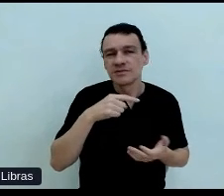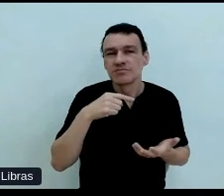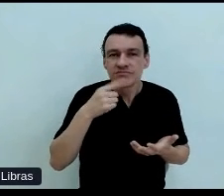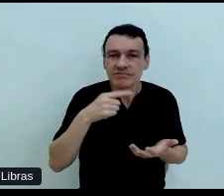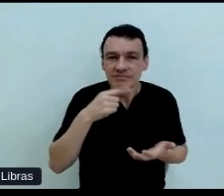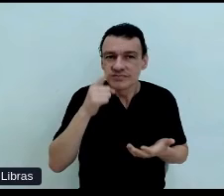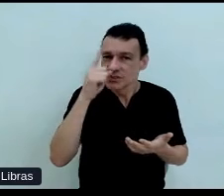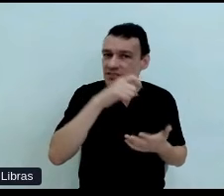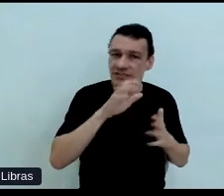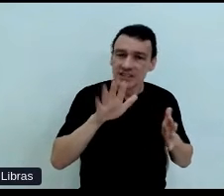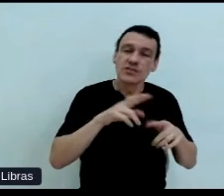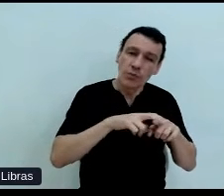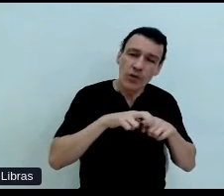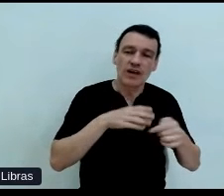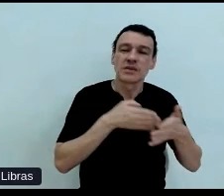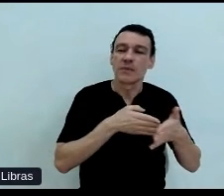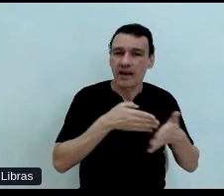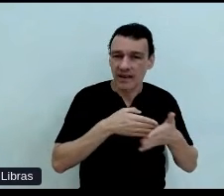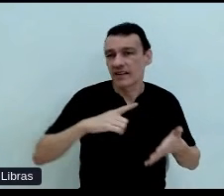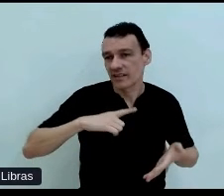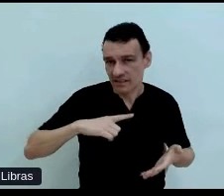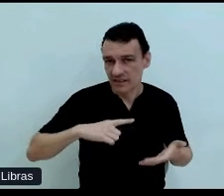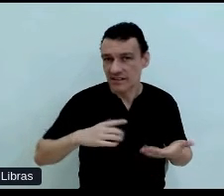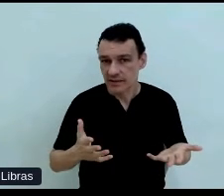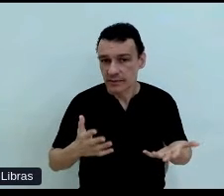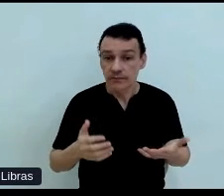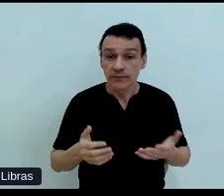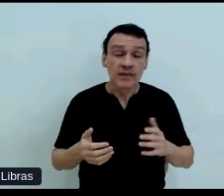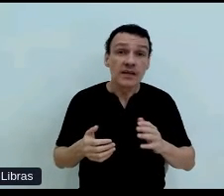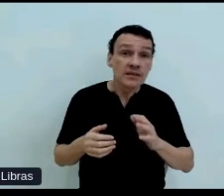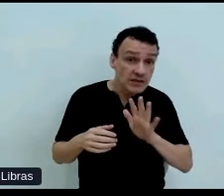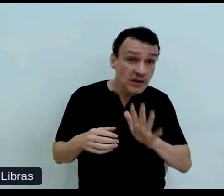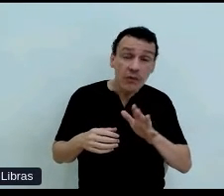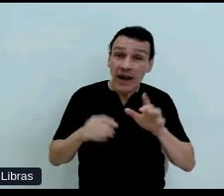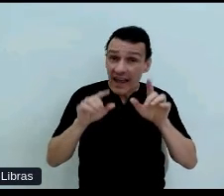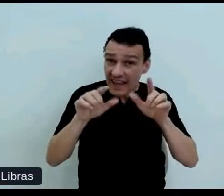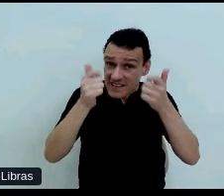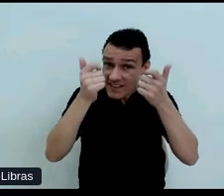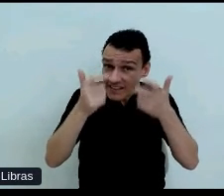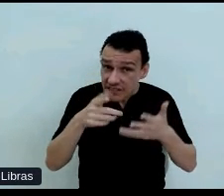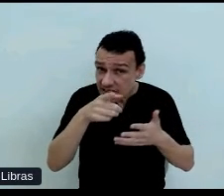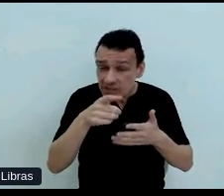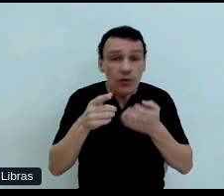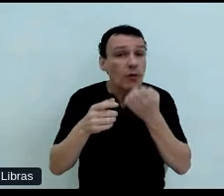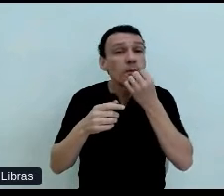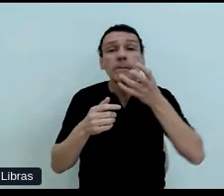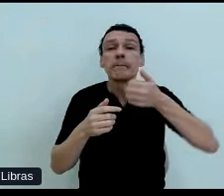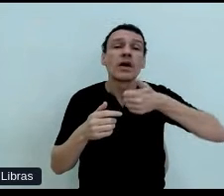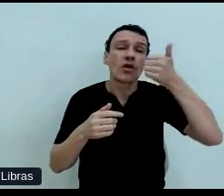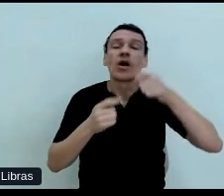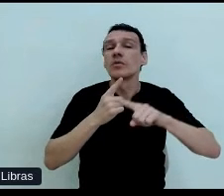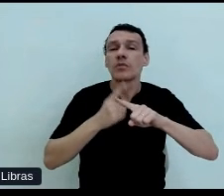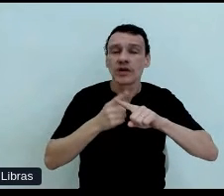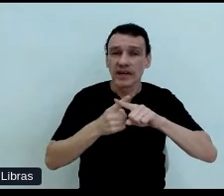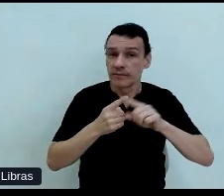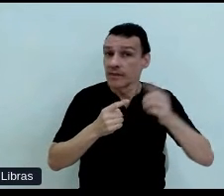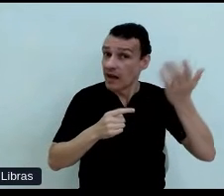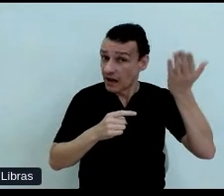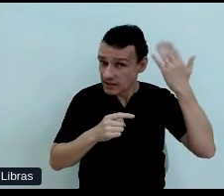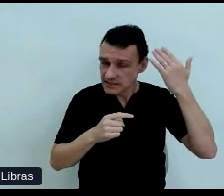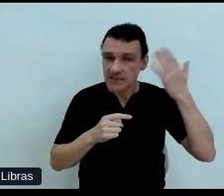em contato com o meio, ela se encontra barreiras para desenvolver-se